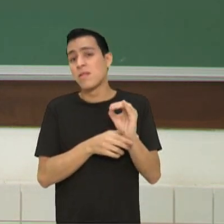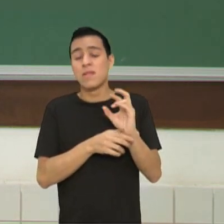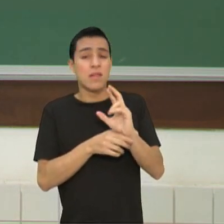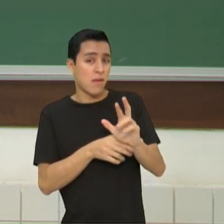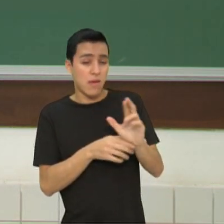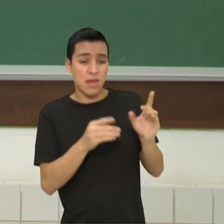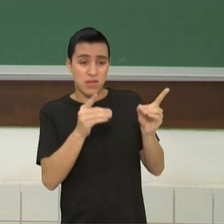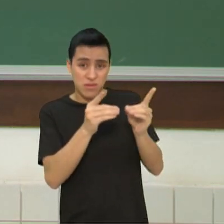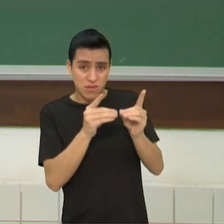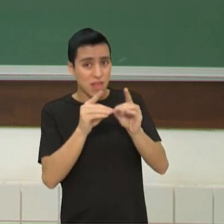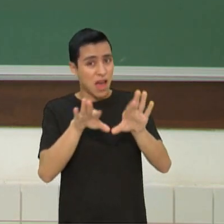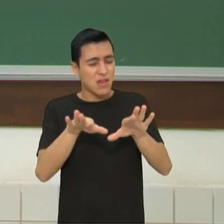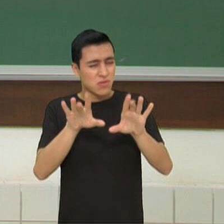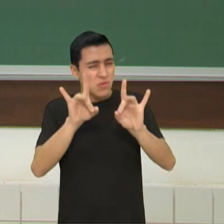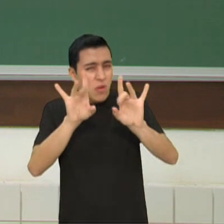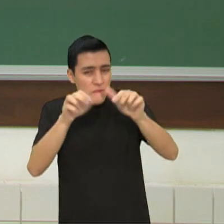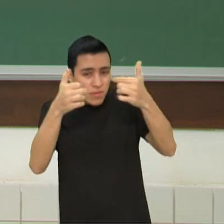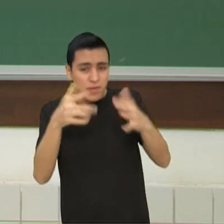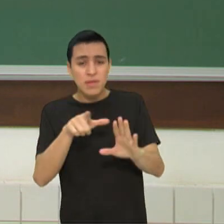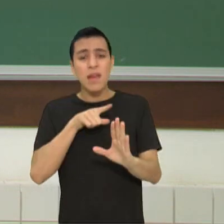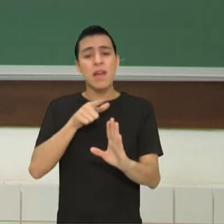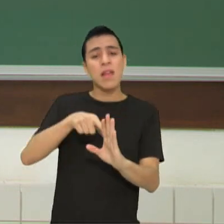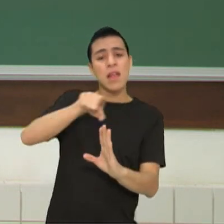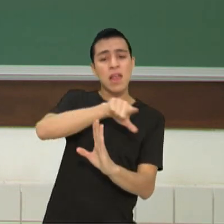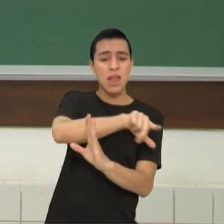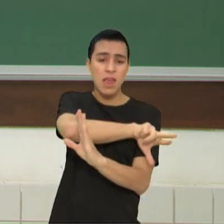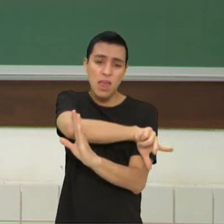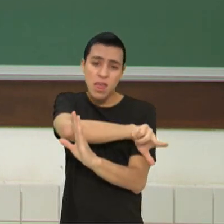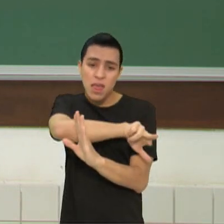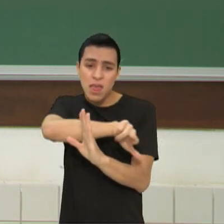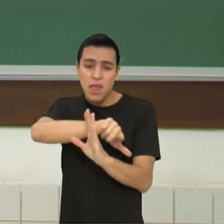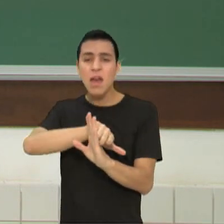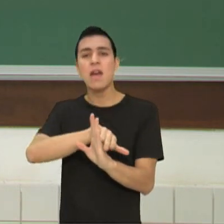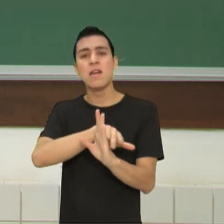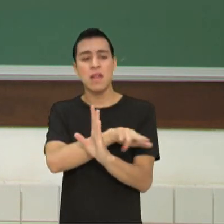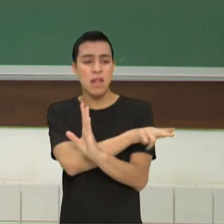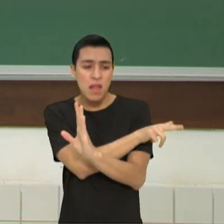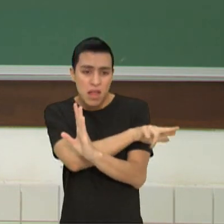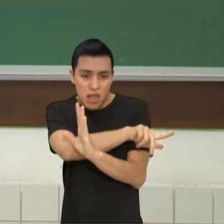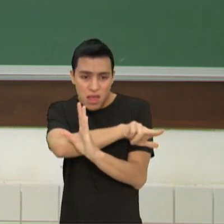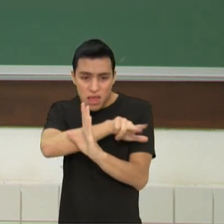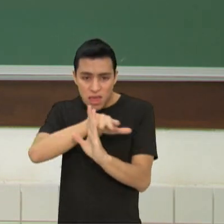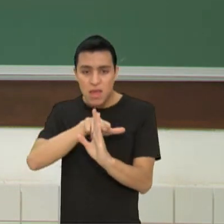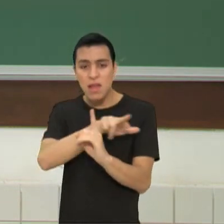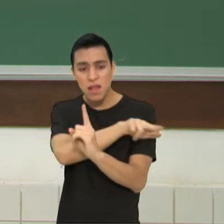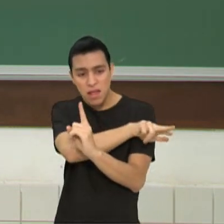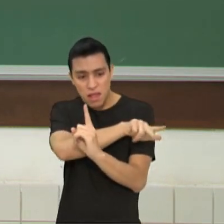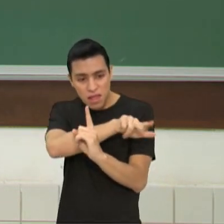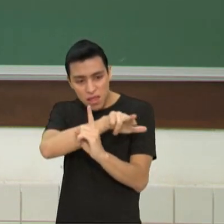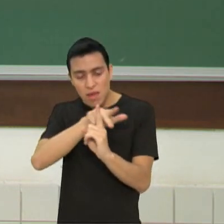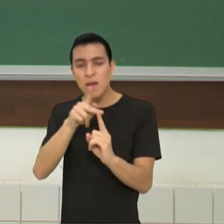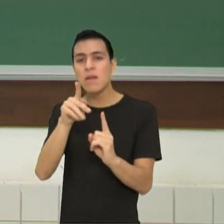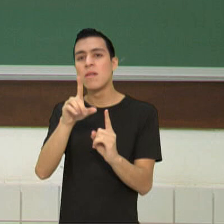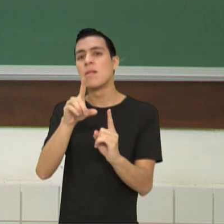são vários ancestrais diferentes, então eles não têm um ancestral só, então eles são